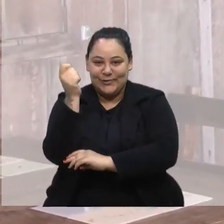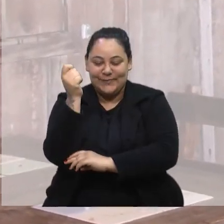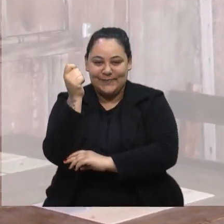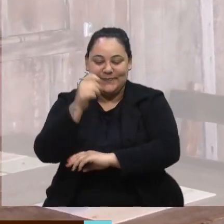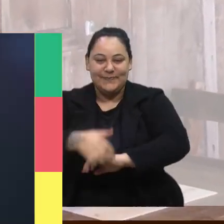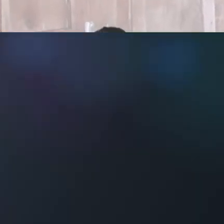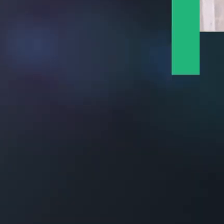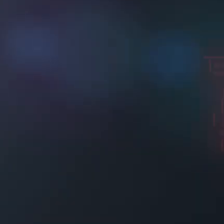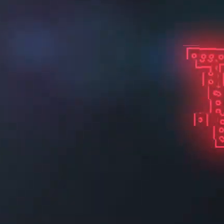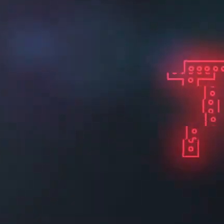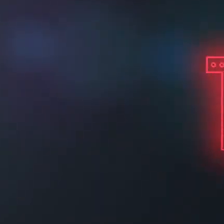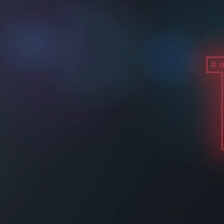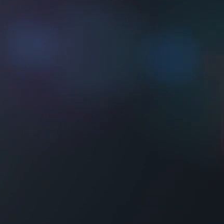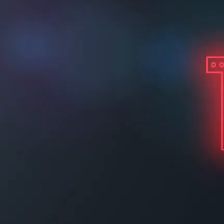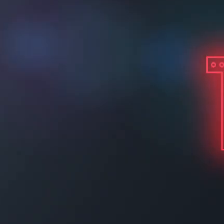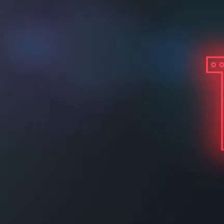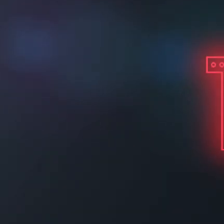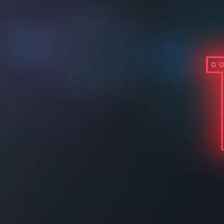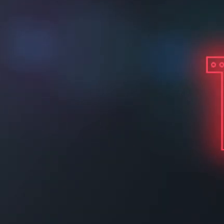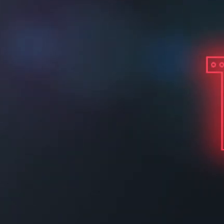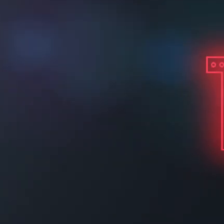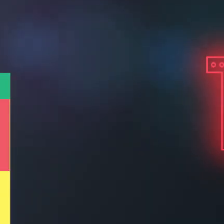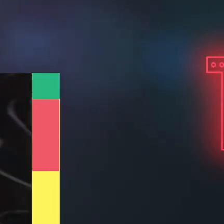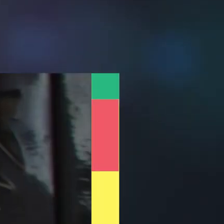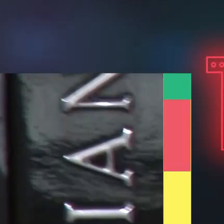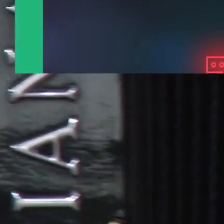uma tradição.